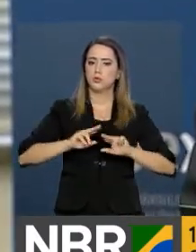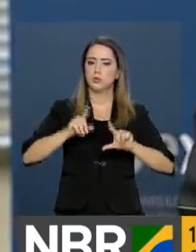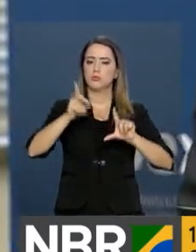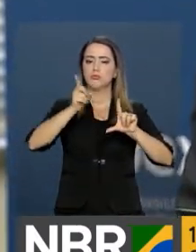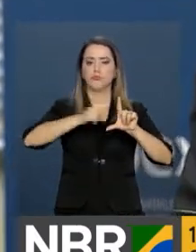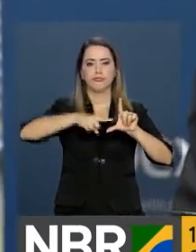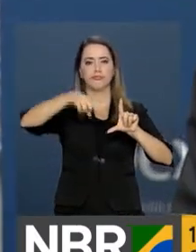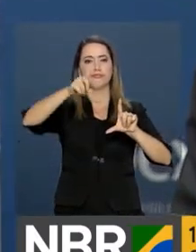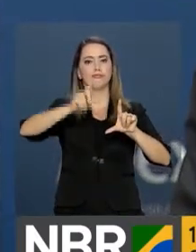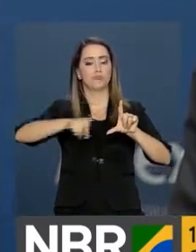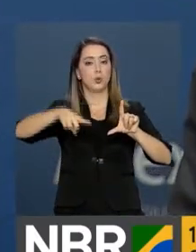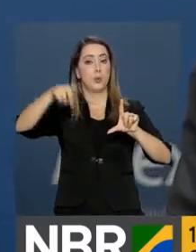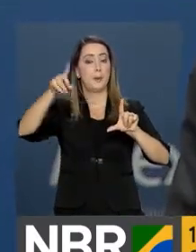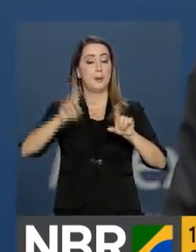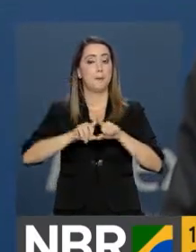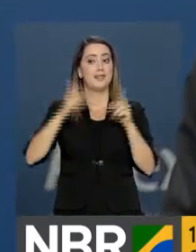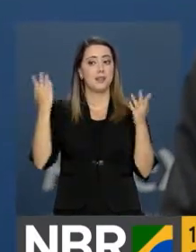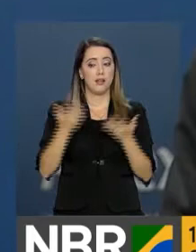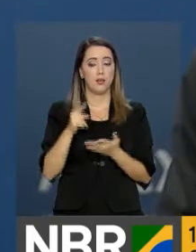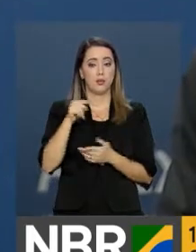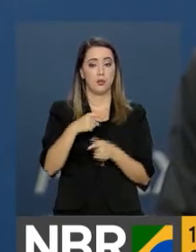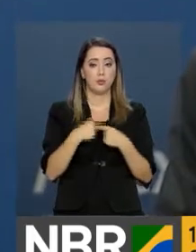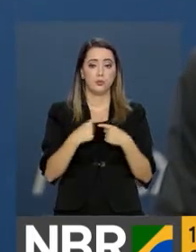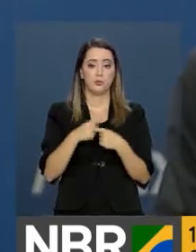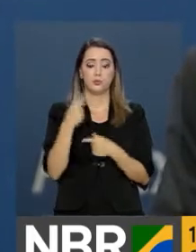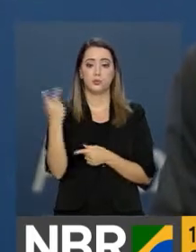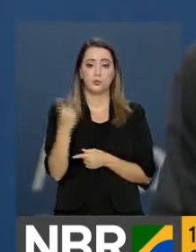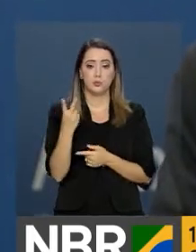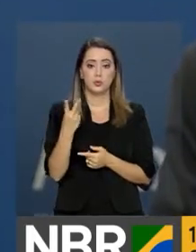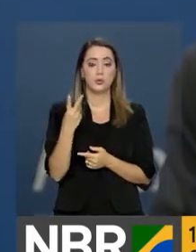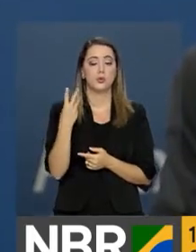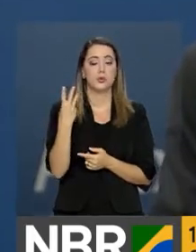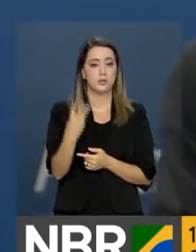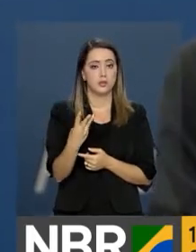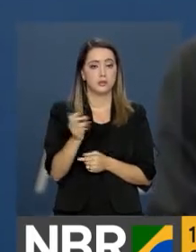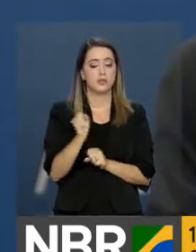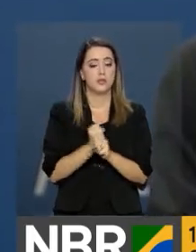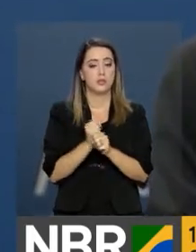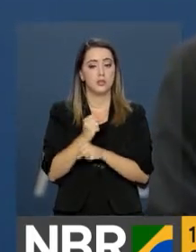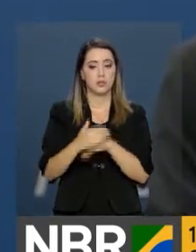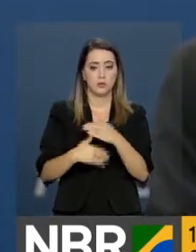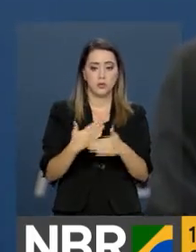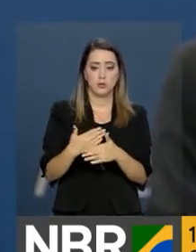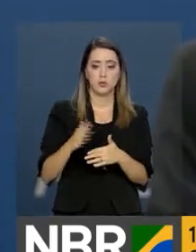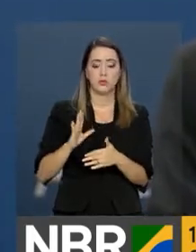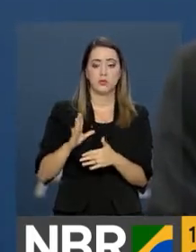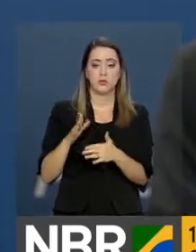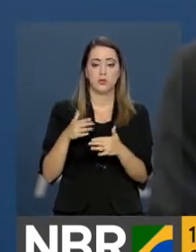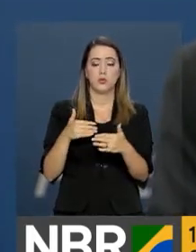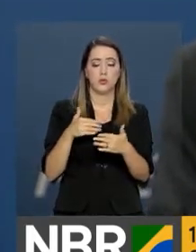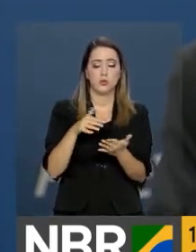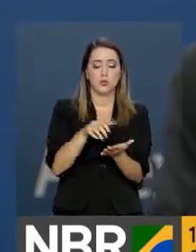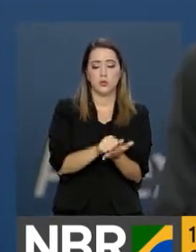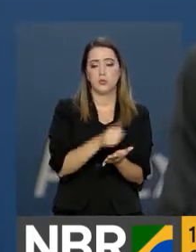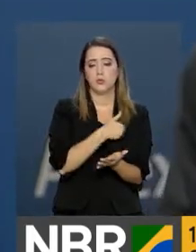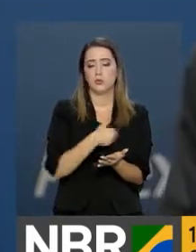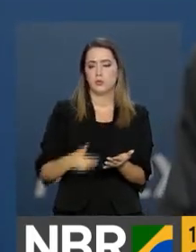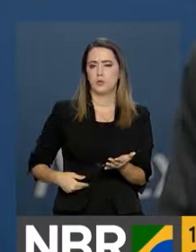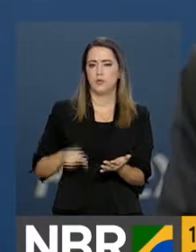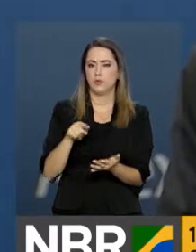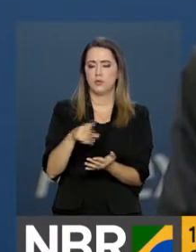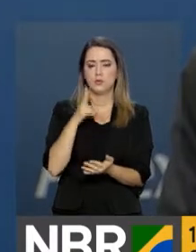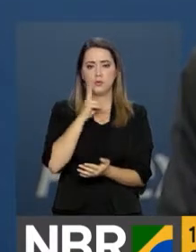do tempo, mas agora, precisamente em função desses dois, três últimos anos, quando nós estamos à frente do governo, eu vejo